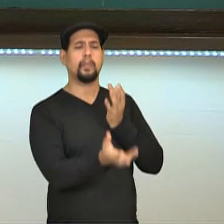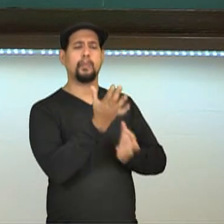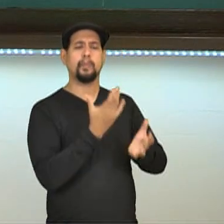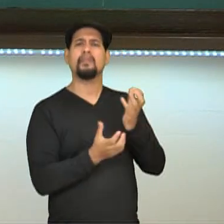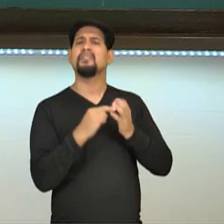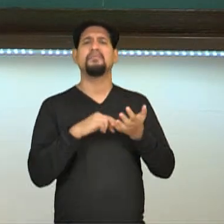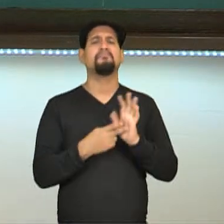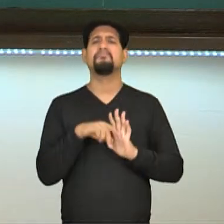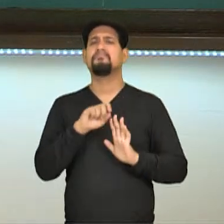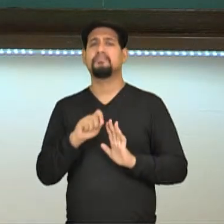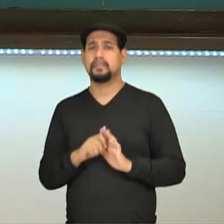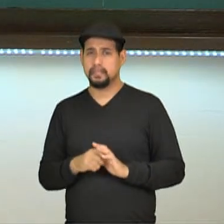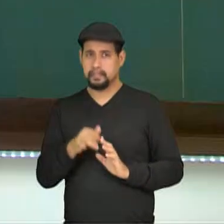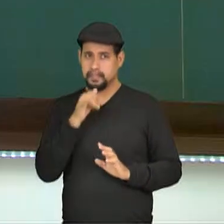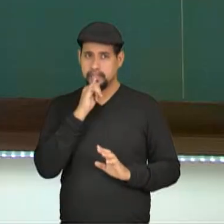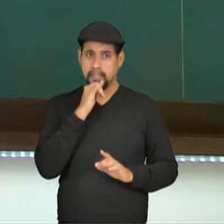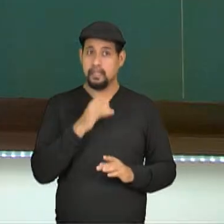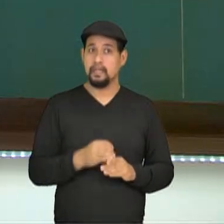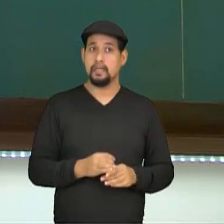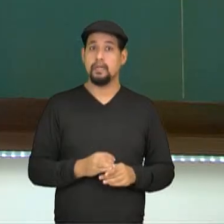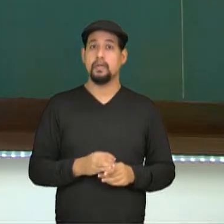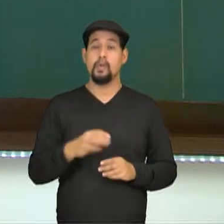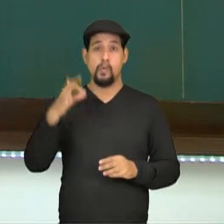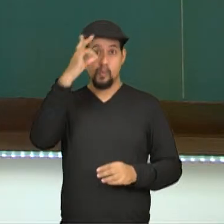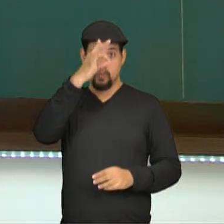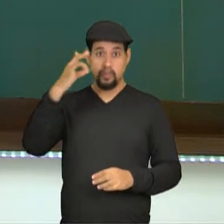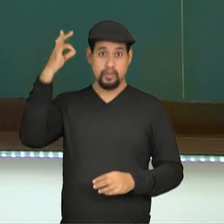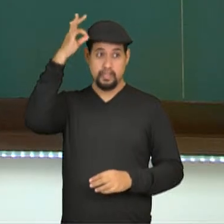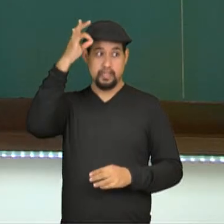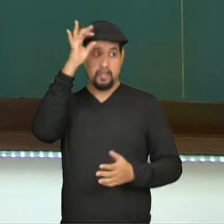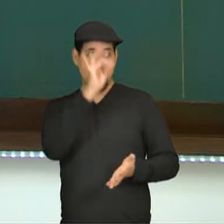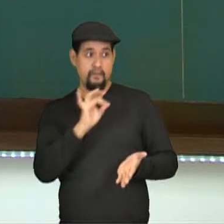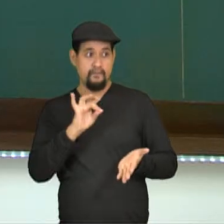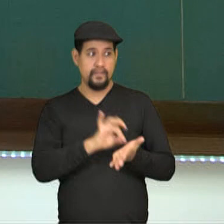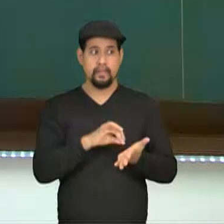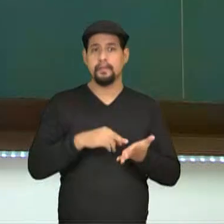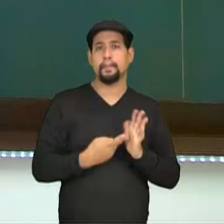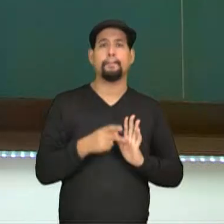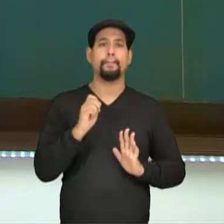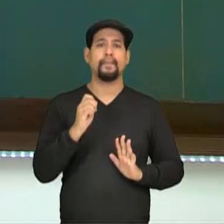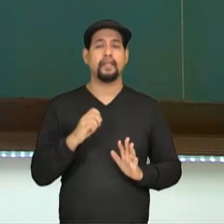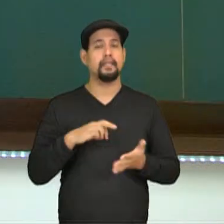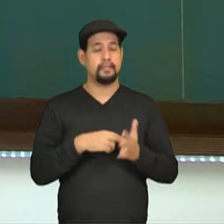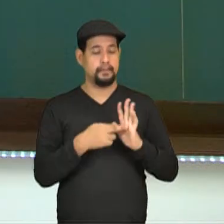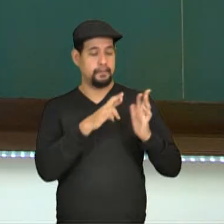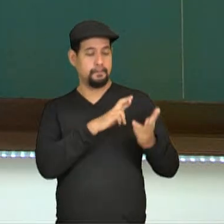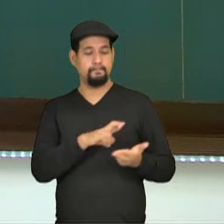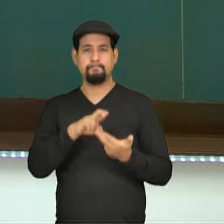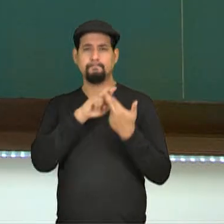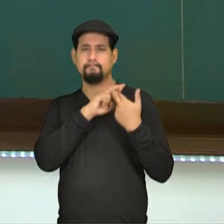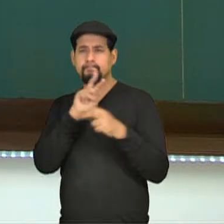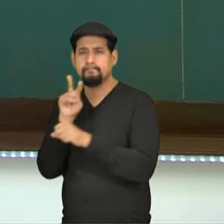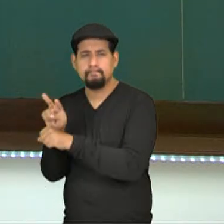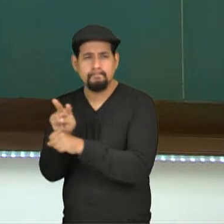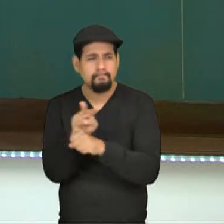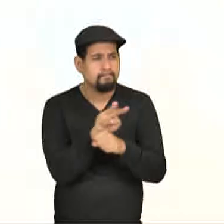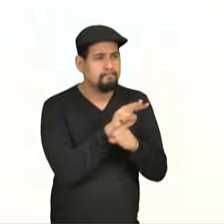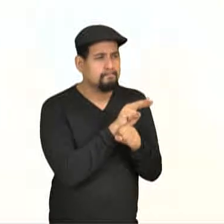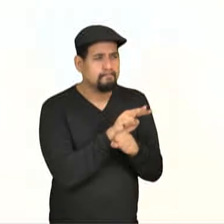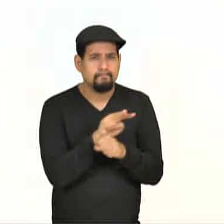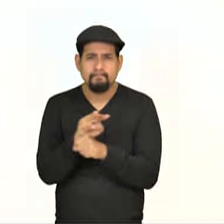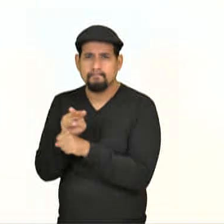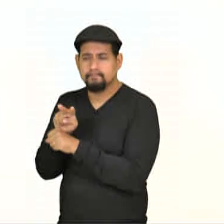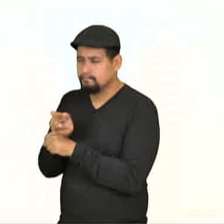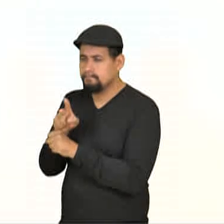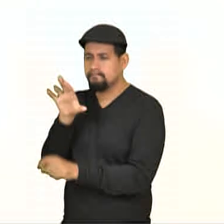da Inquisição? O Tribunal do Santo Ofício, ou Tribunal da Inquisição, era encarregado de vigiar,